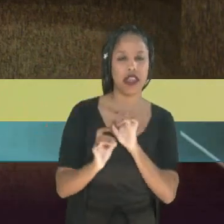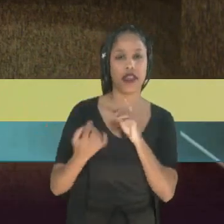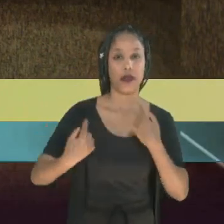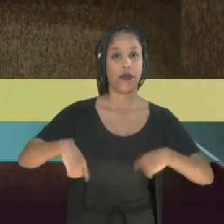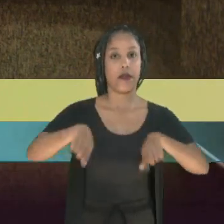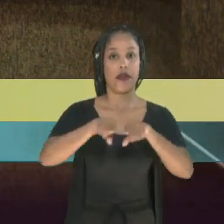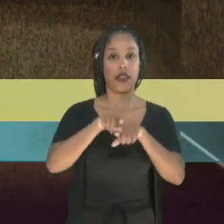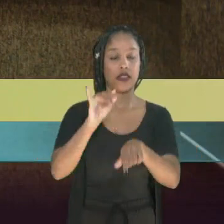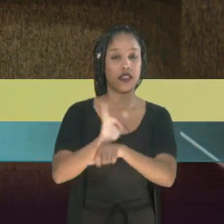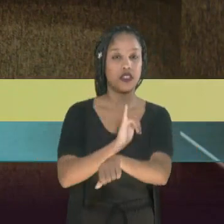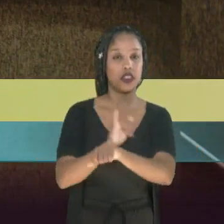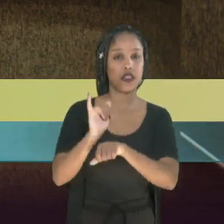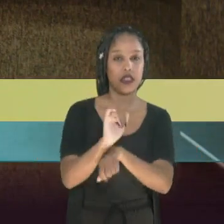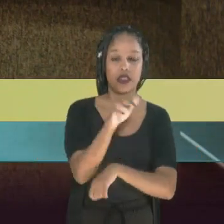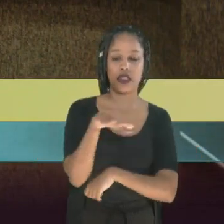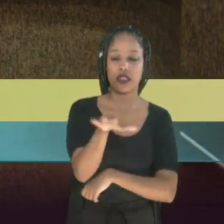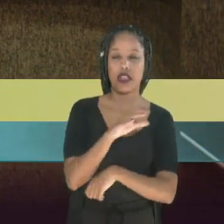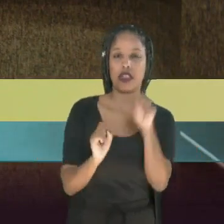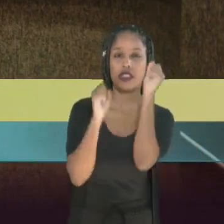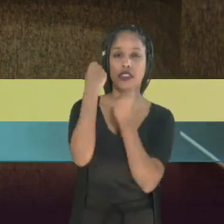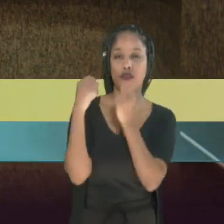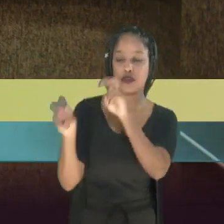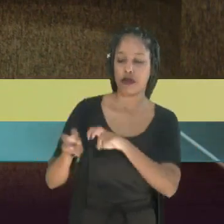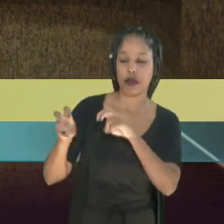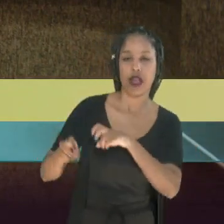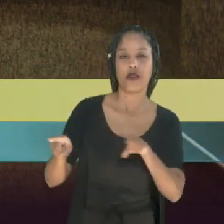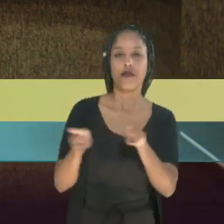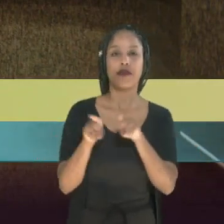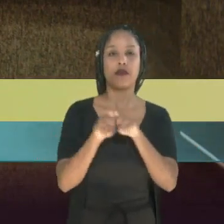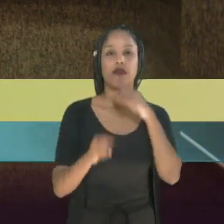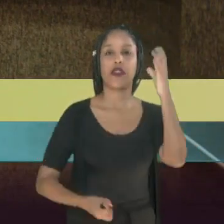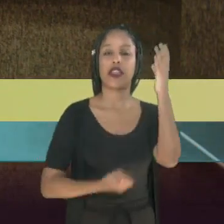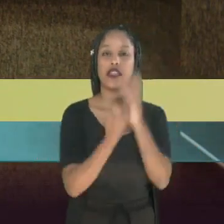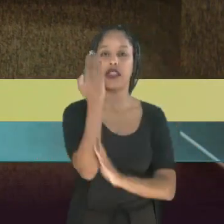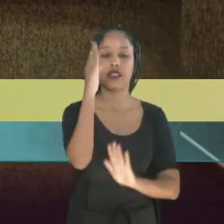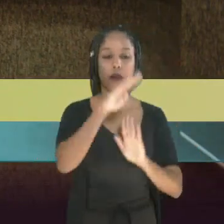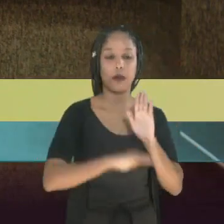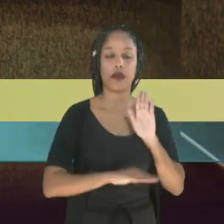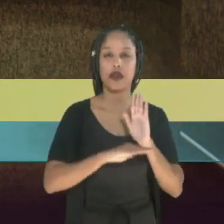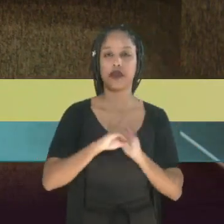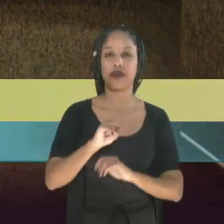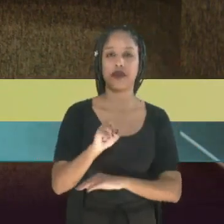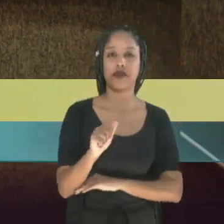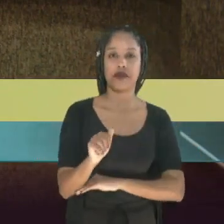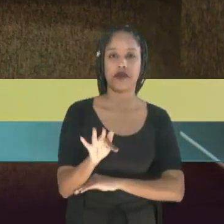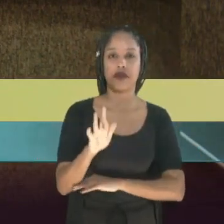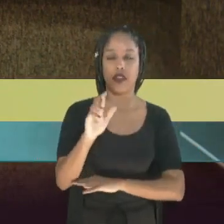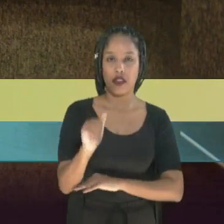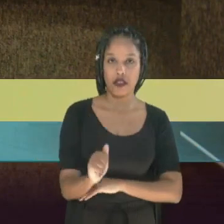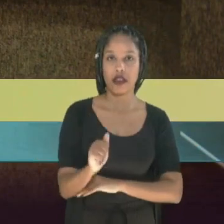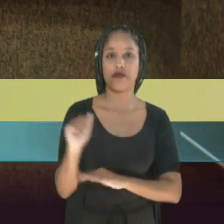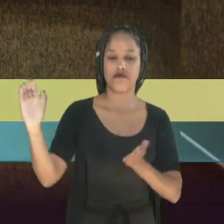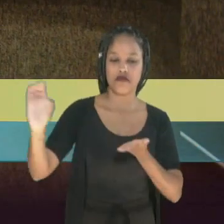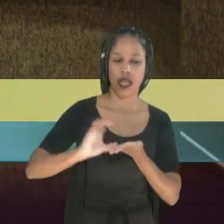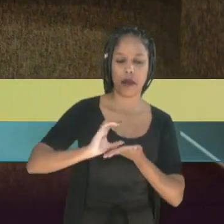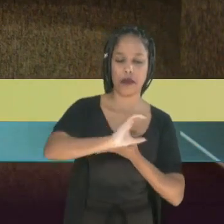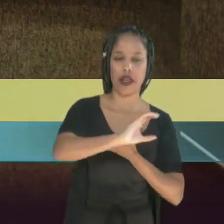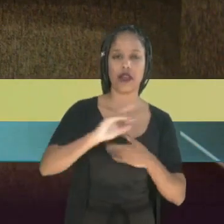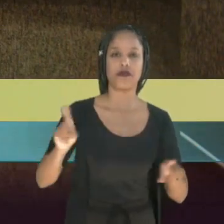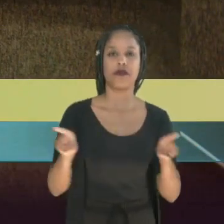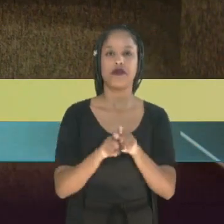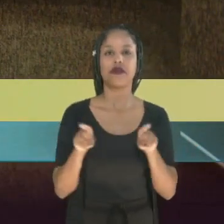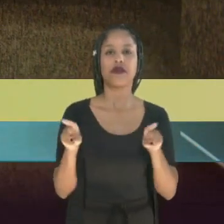parceiros estratégicos do agronegócio, seja na elaboração do Plano Safra, ampliando recursos e melhores